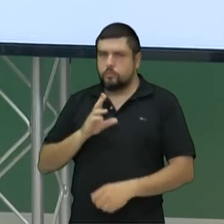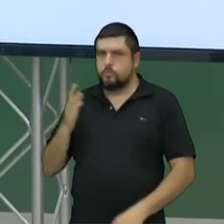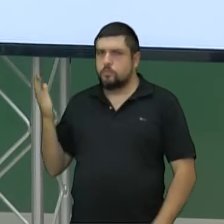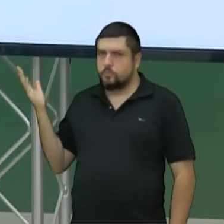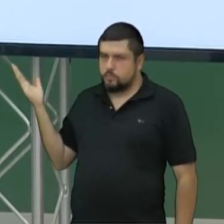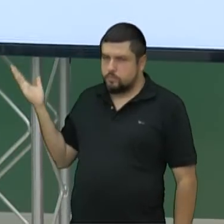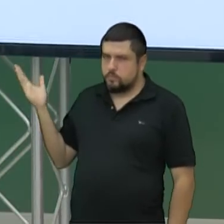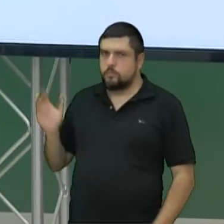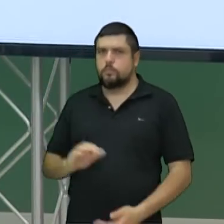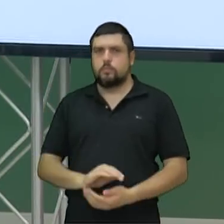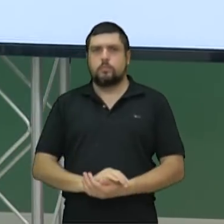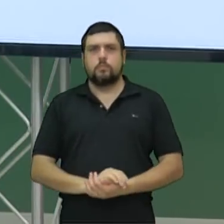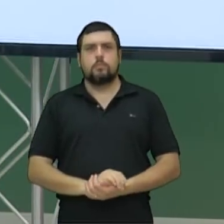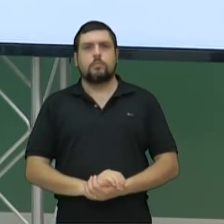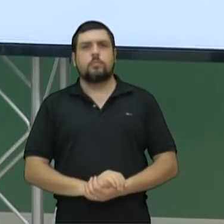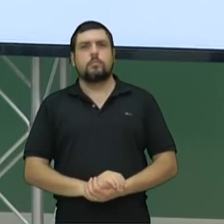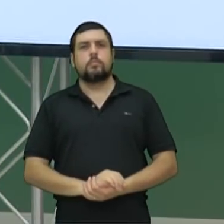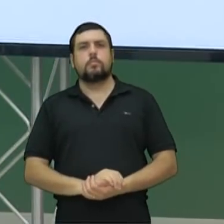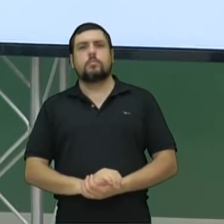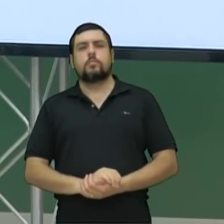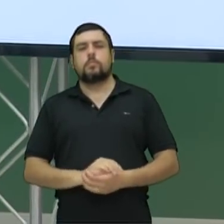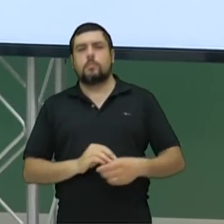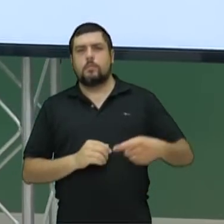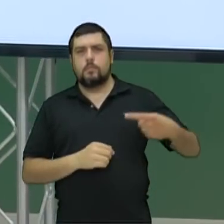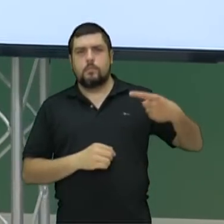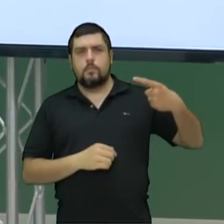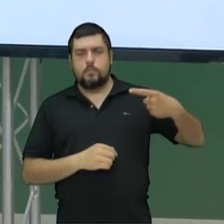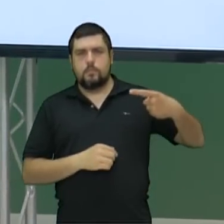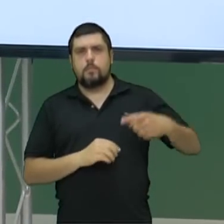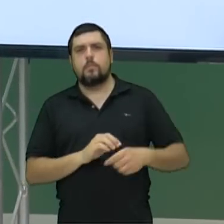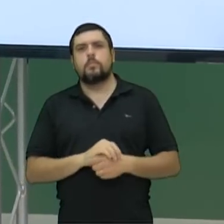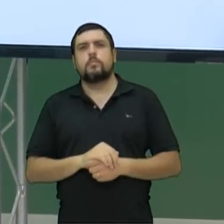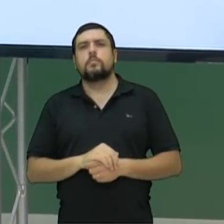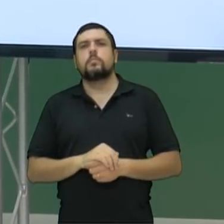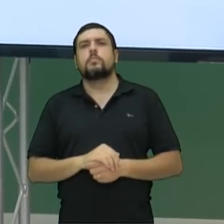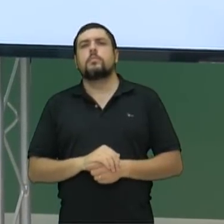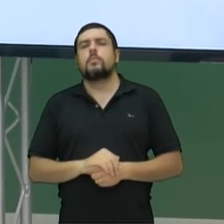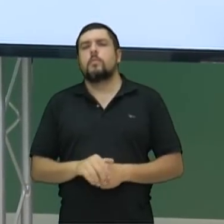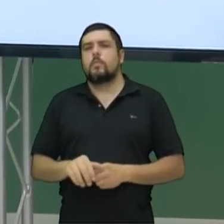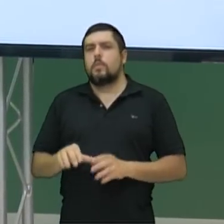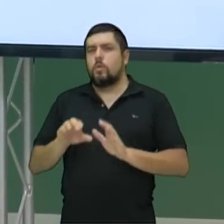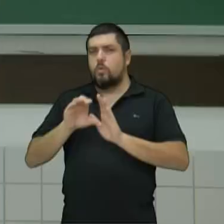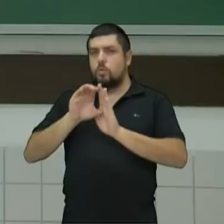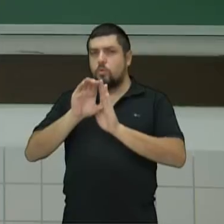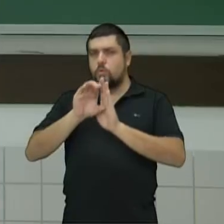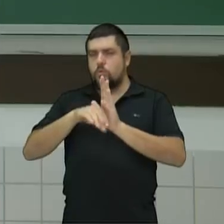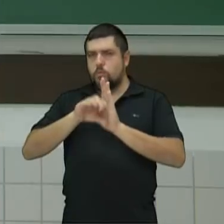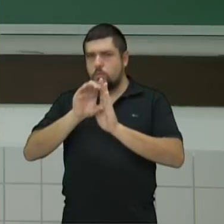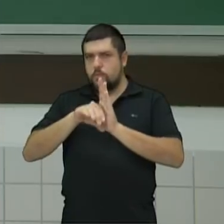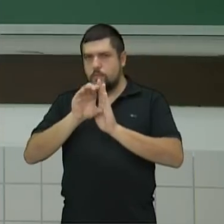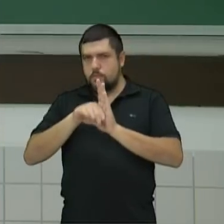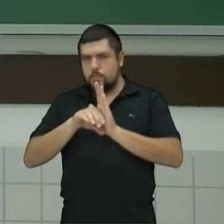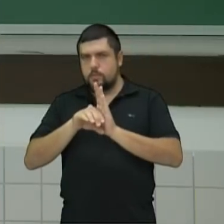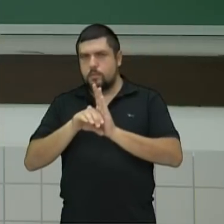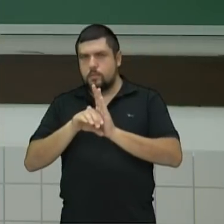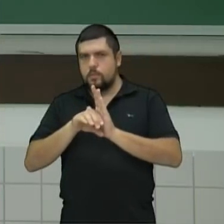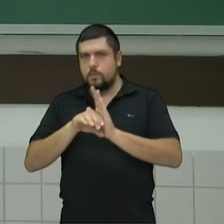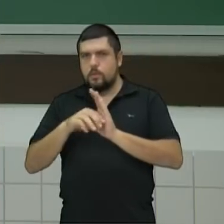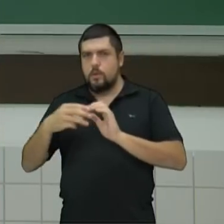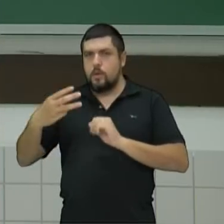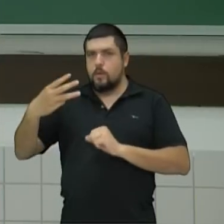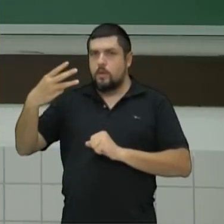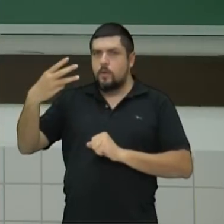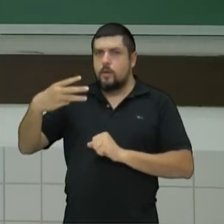aqui, certo? Primeiro, analisem o conceito, certo? De terceira